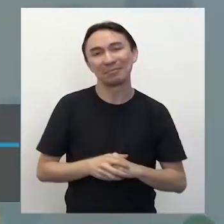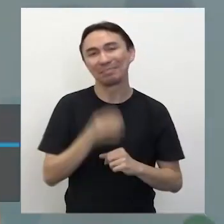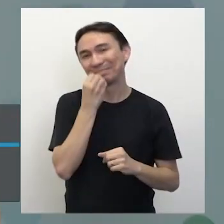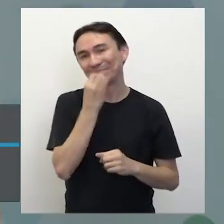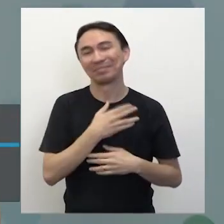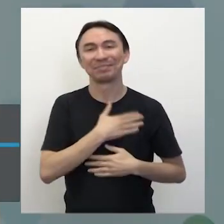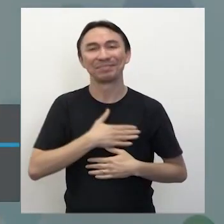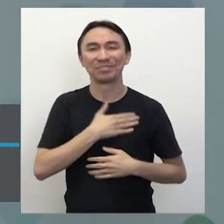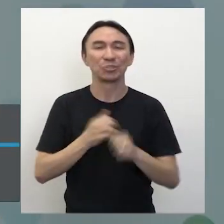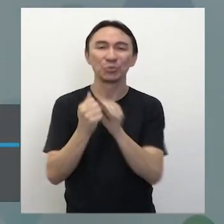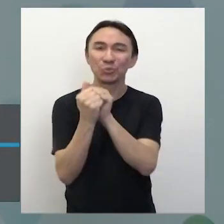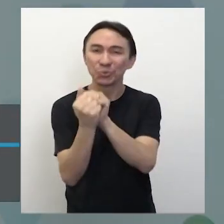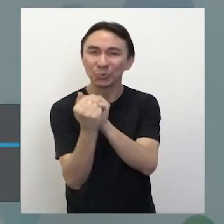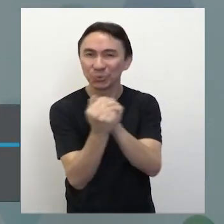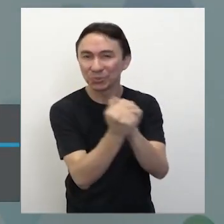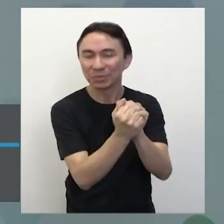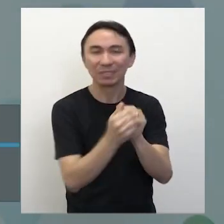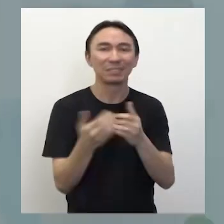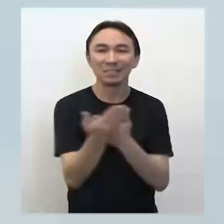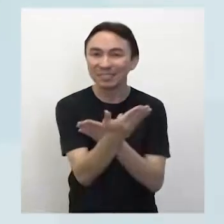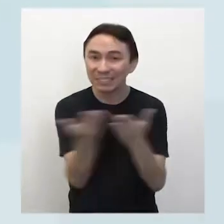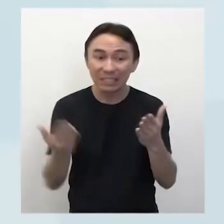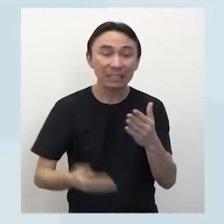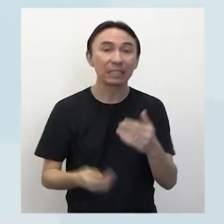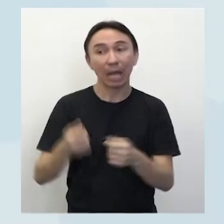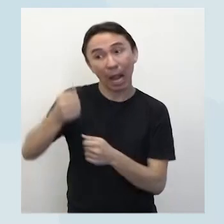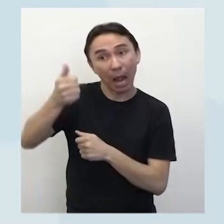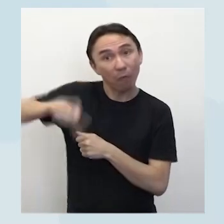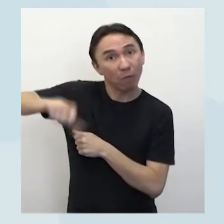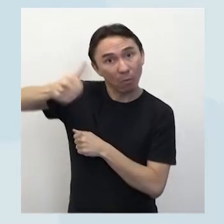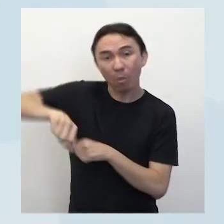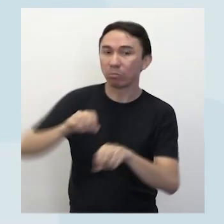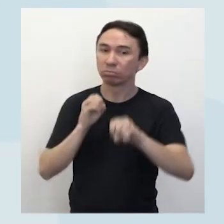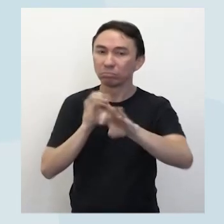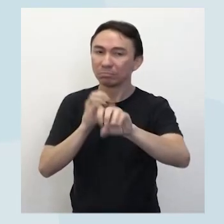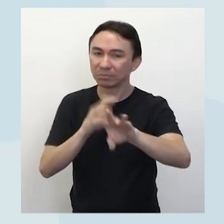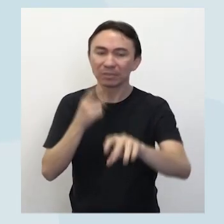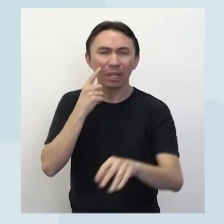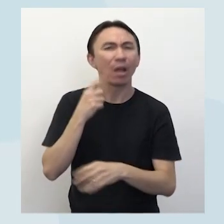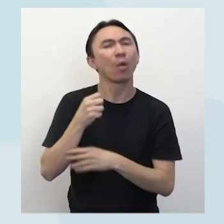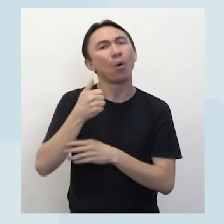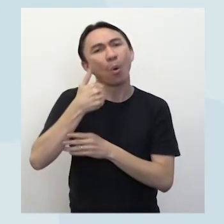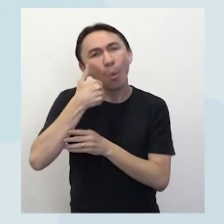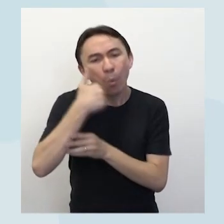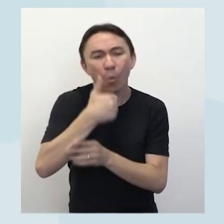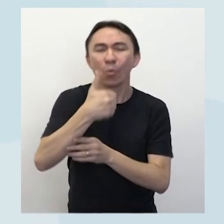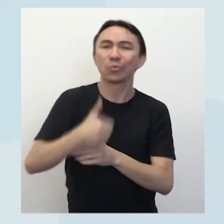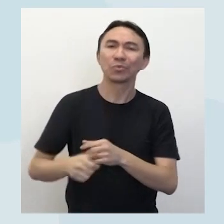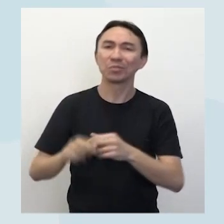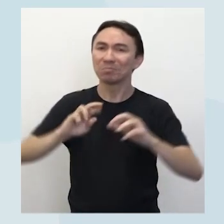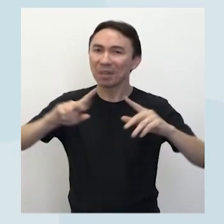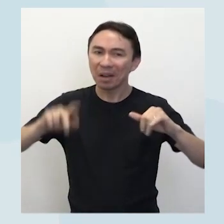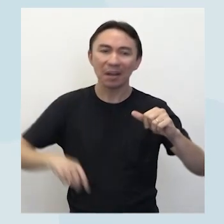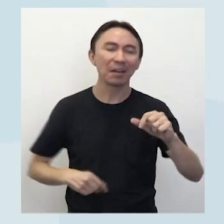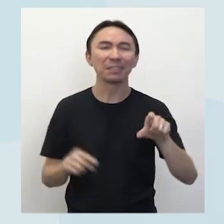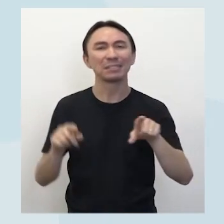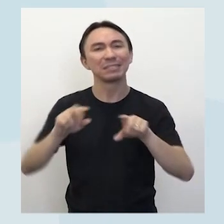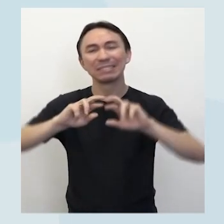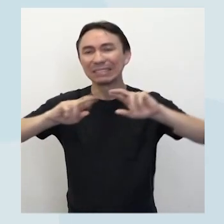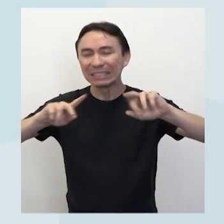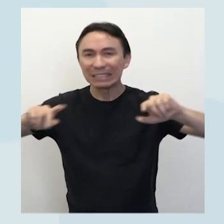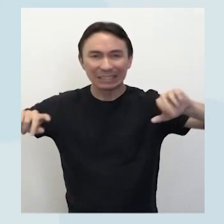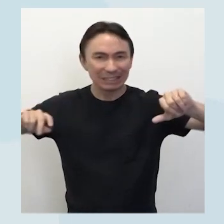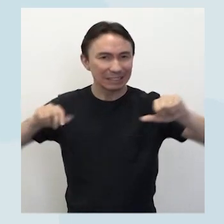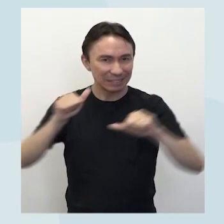vocês aqui hoje. Não esqueça de avaliar a aula, curte, compartilha, dá like, toca o sininho, receba as nossas notificações. Não